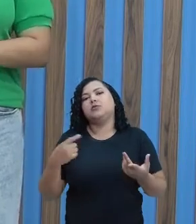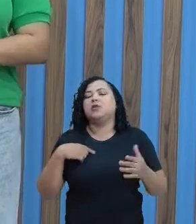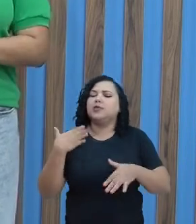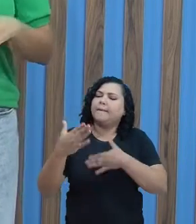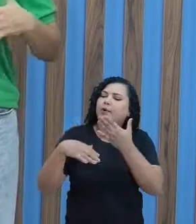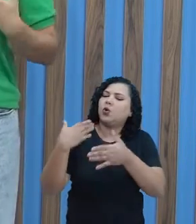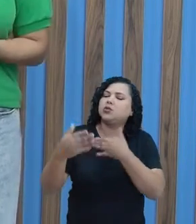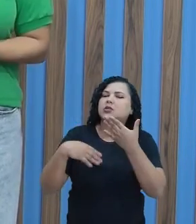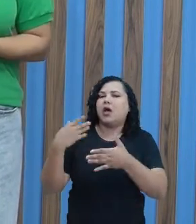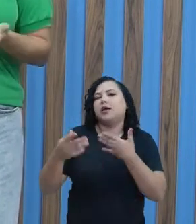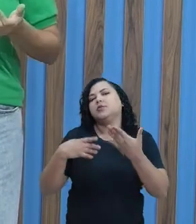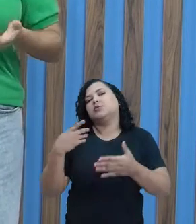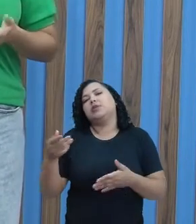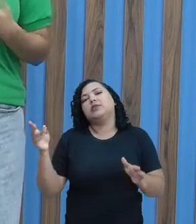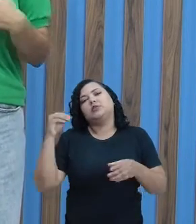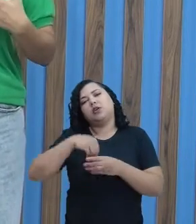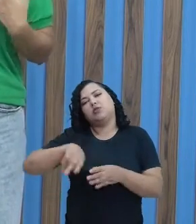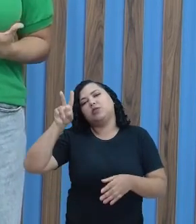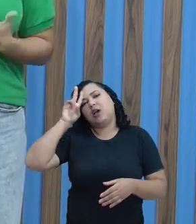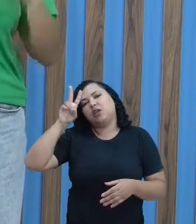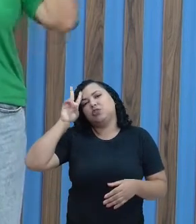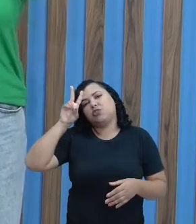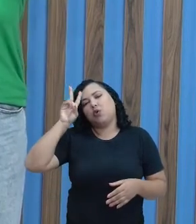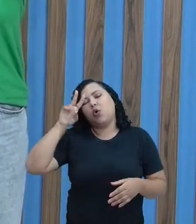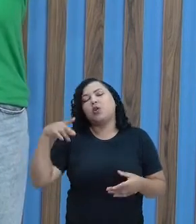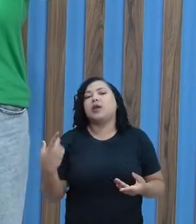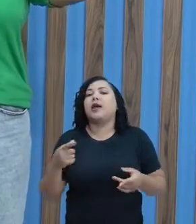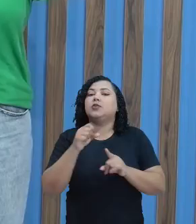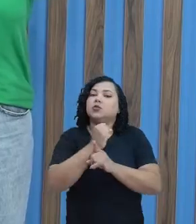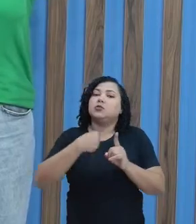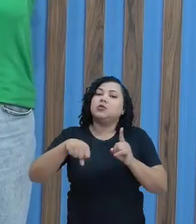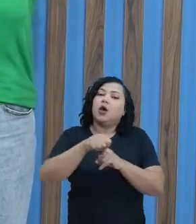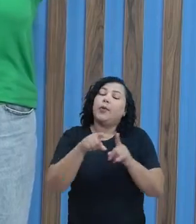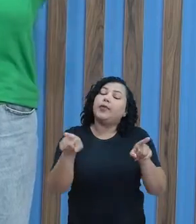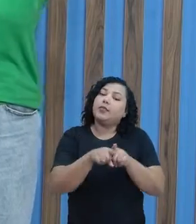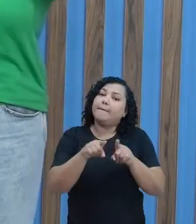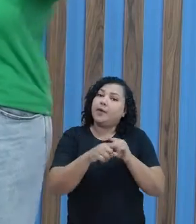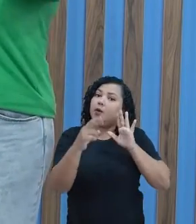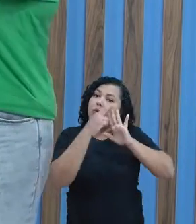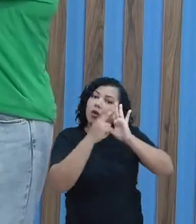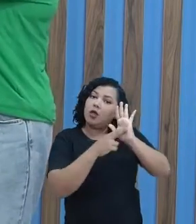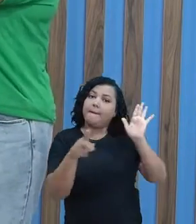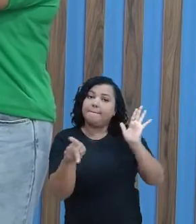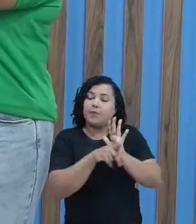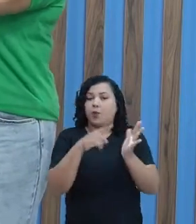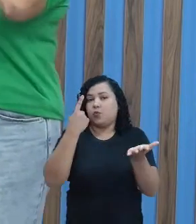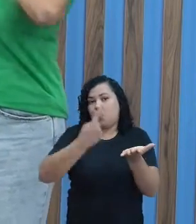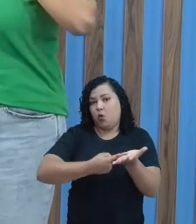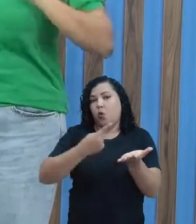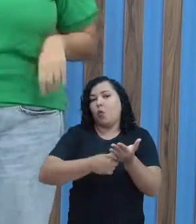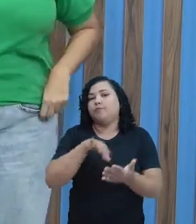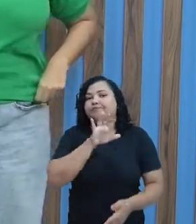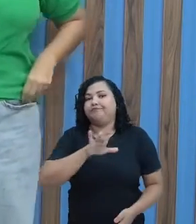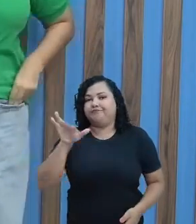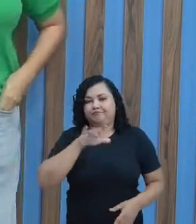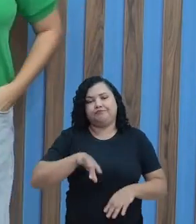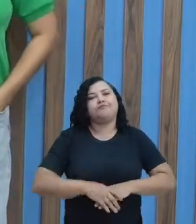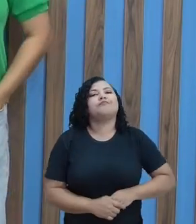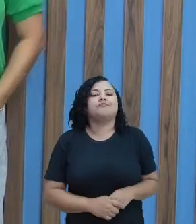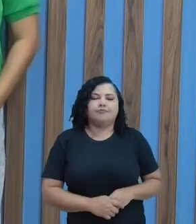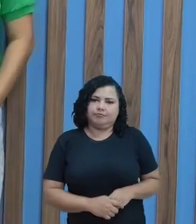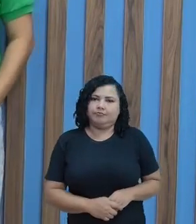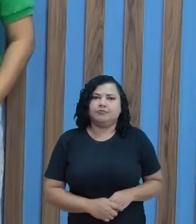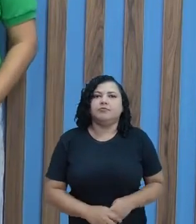processos históricos e sociais e até por regras, como é o caso dos acordos ortográficos. Então, ó, a língua portuguesa